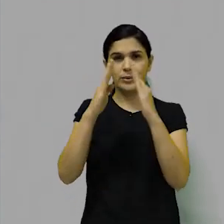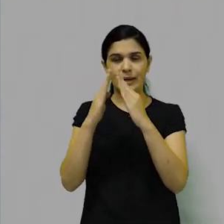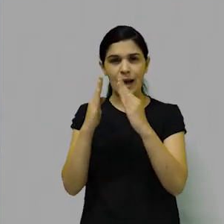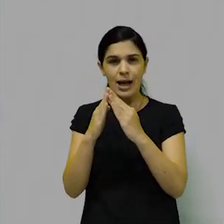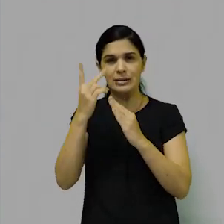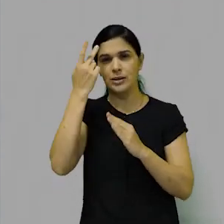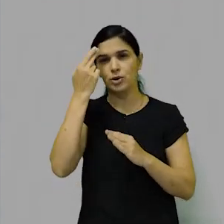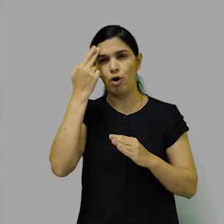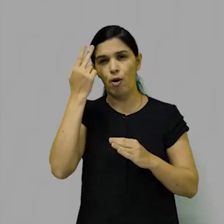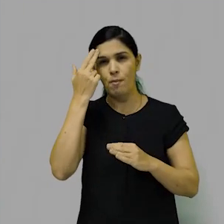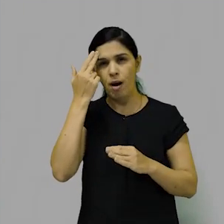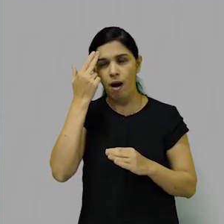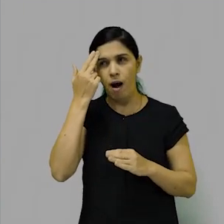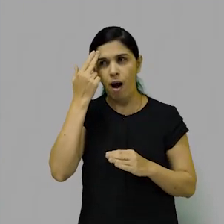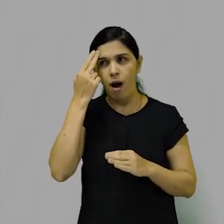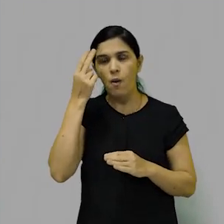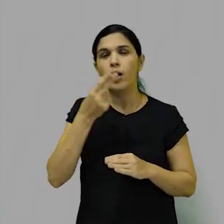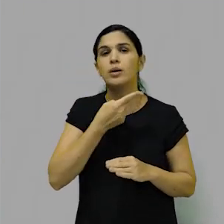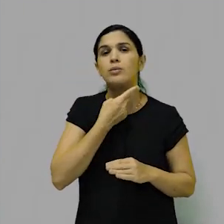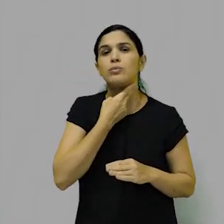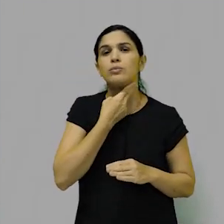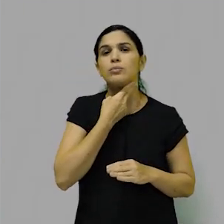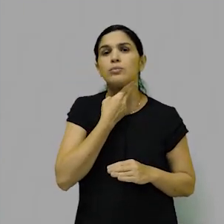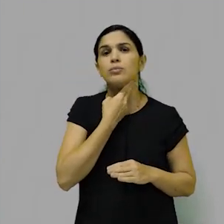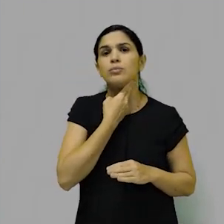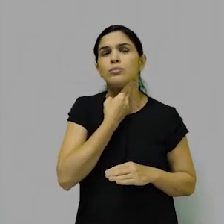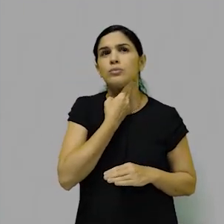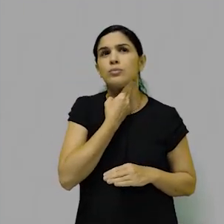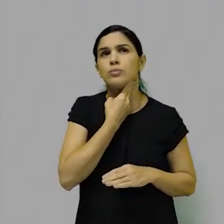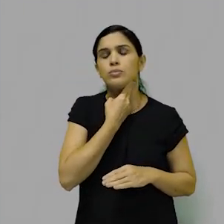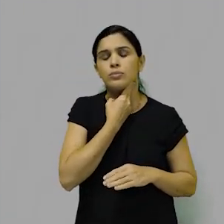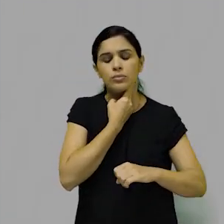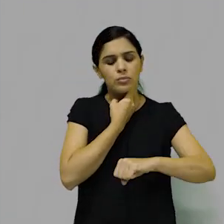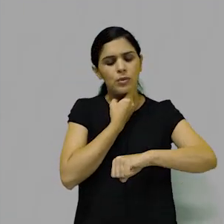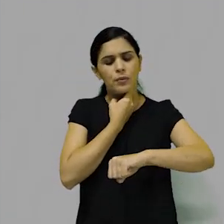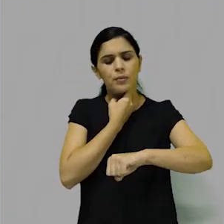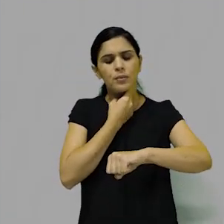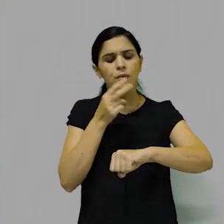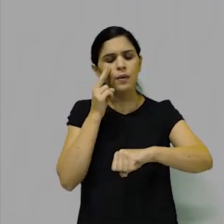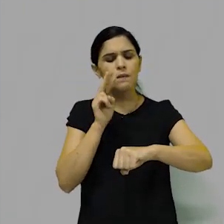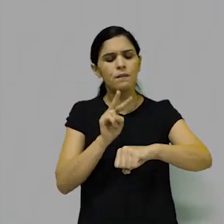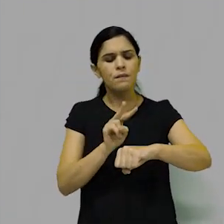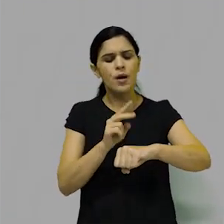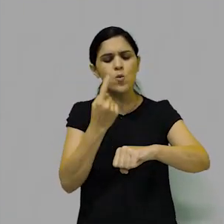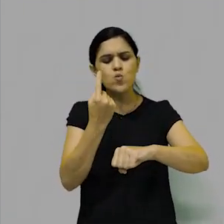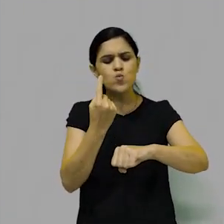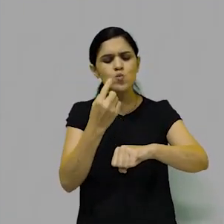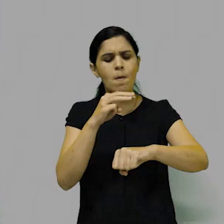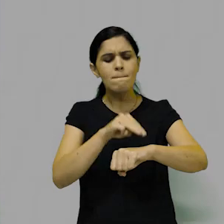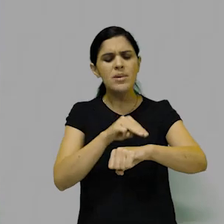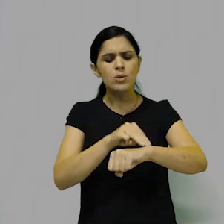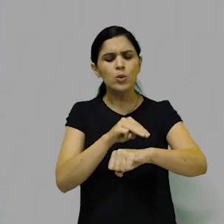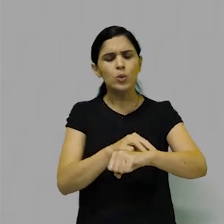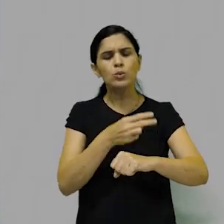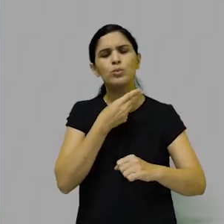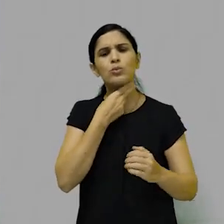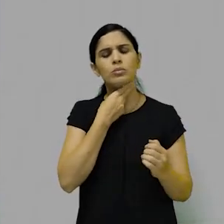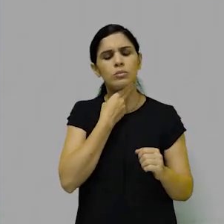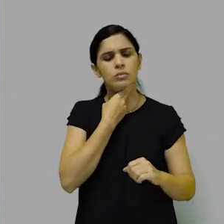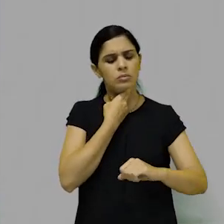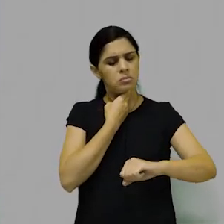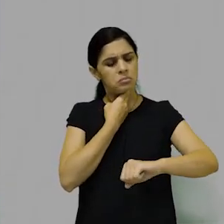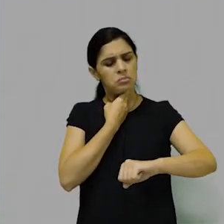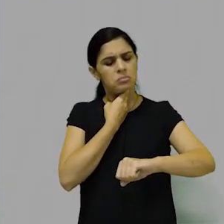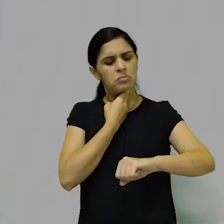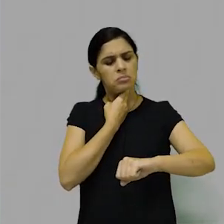sentir na artéria carótida aqui, ó, você vai sentir a sua pulsação. Conta isso durante 1 minuto. Essa é a sua frequência cardíaca em repouso. Professor,